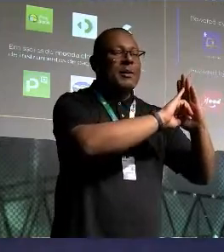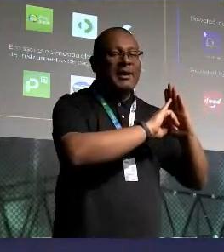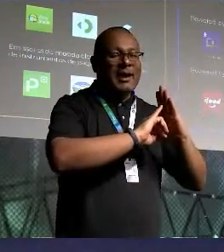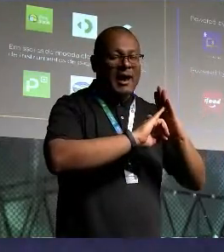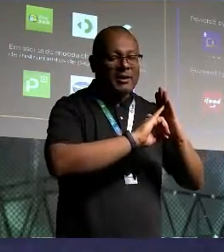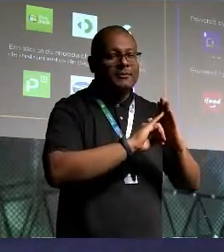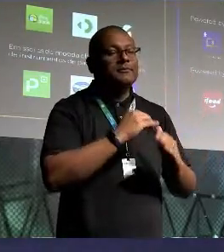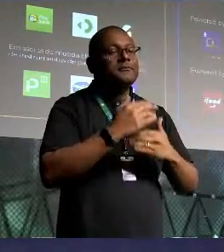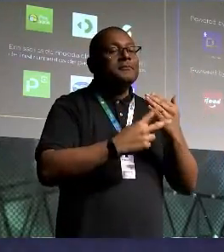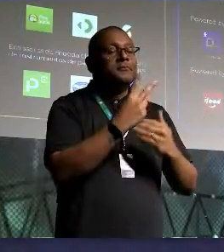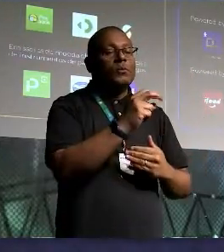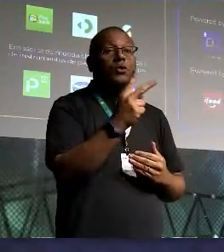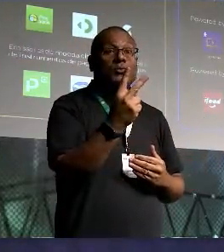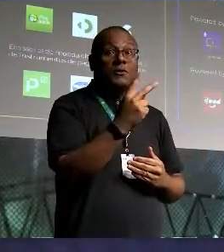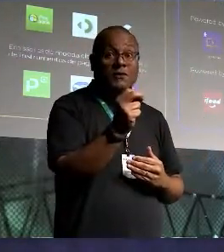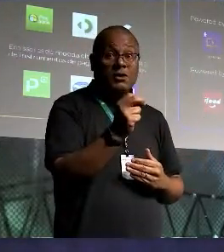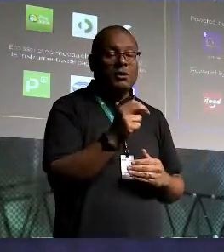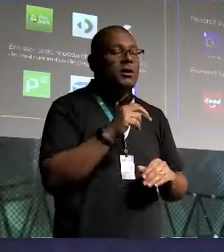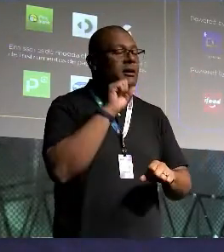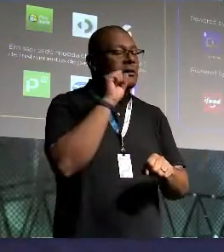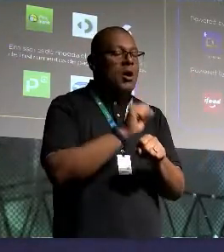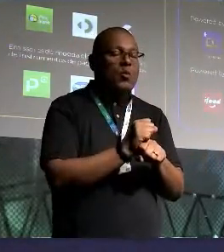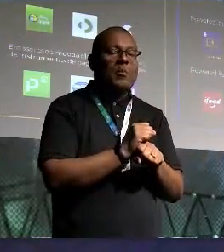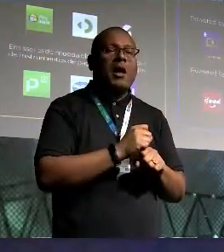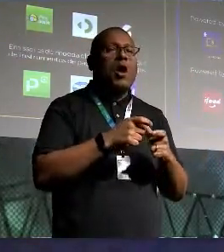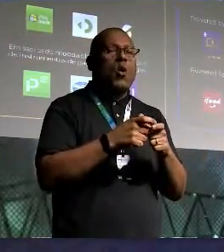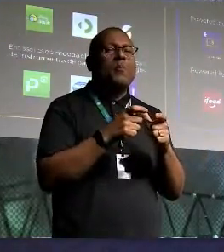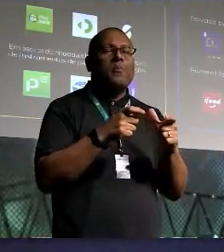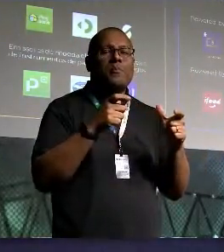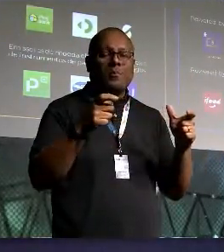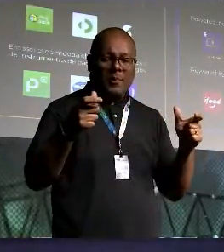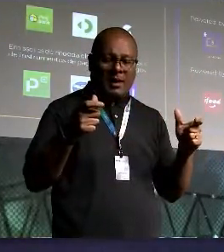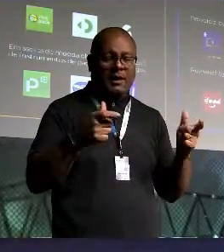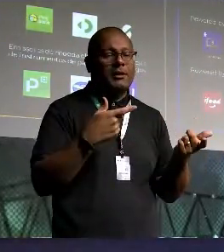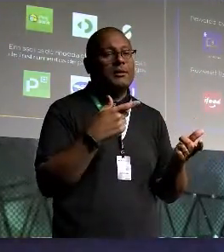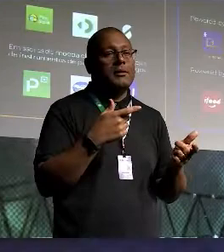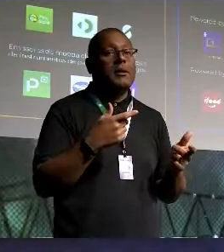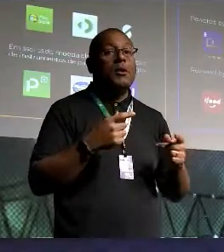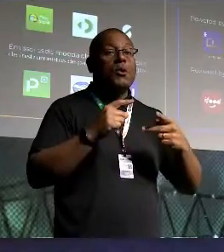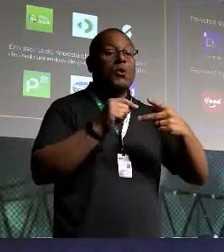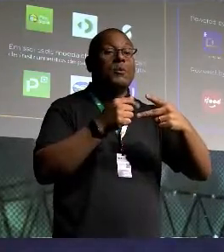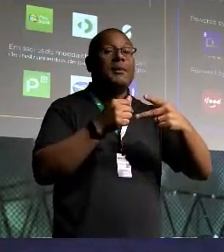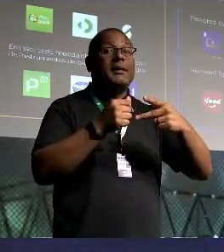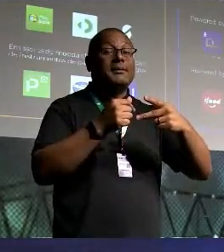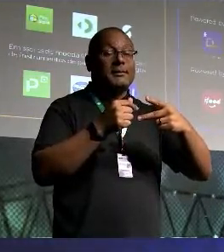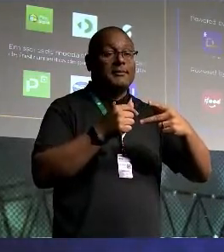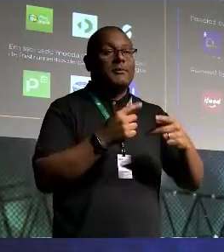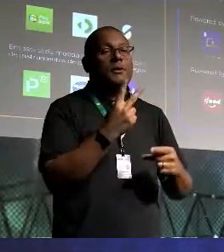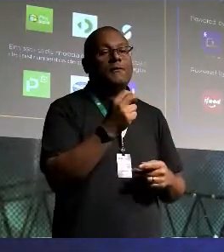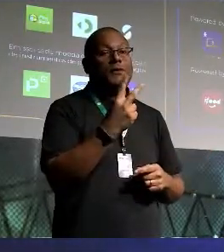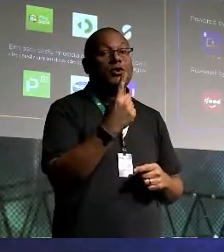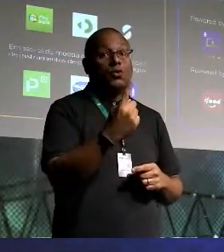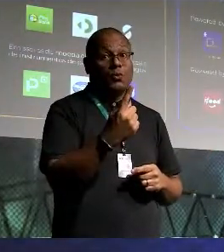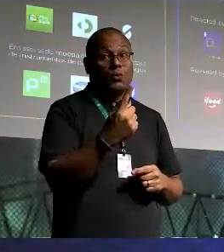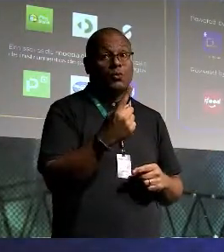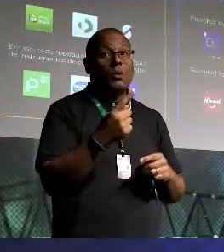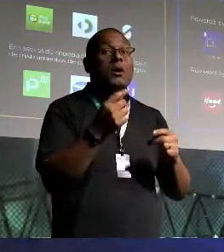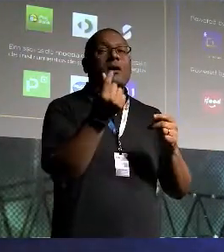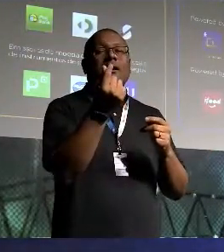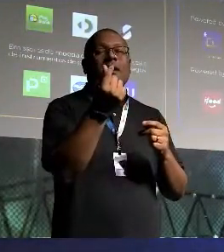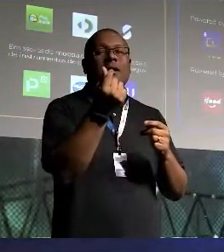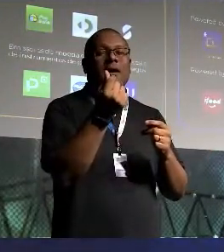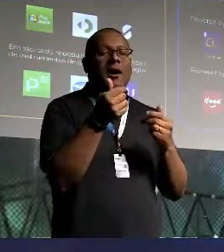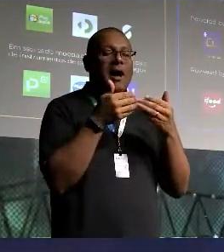E 2020 não para, começa a acelerar ainda mais, com adventos como o Pix, 2021 com o Open